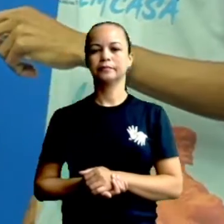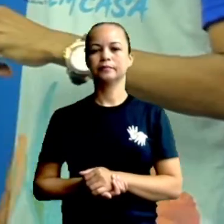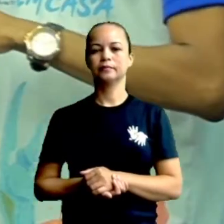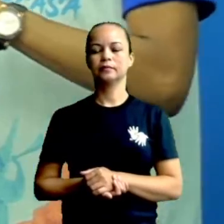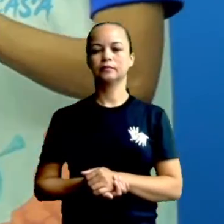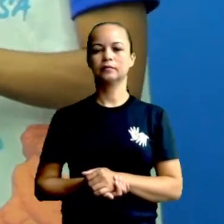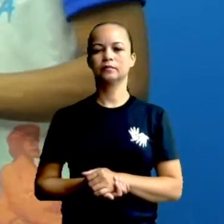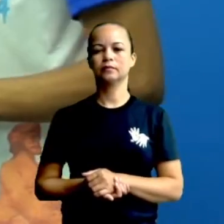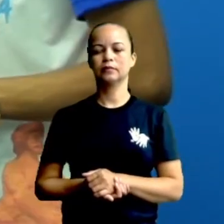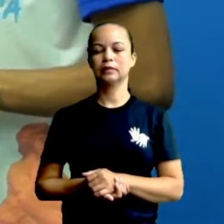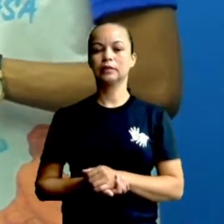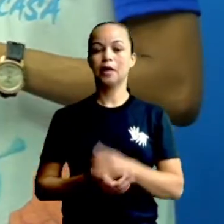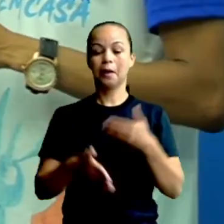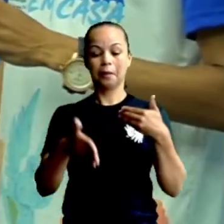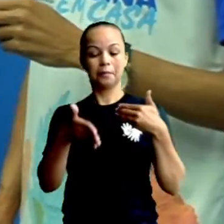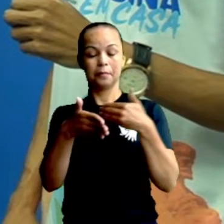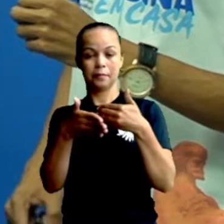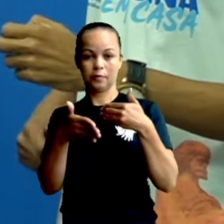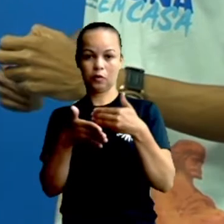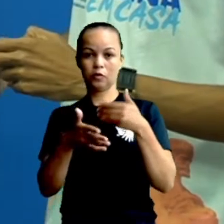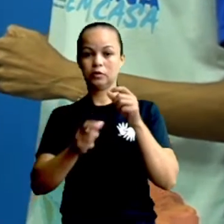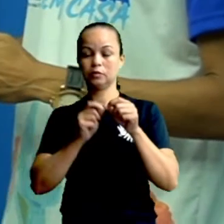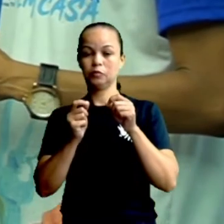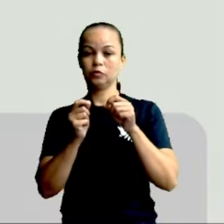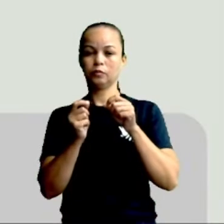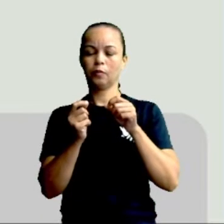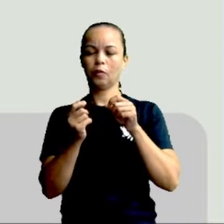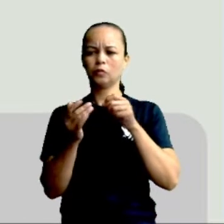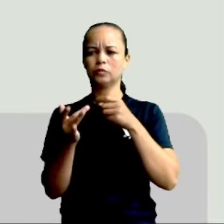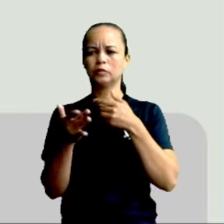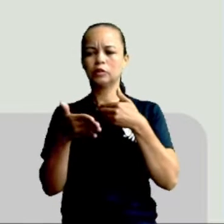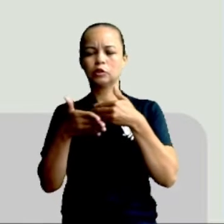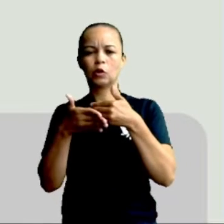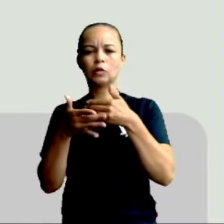real, próximo, posicionado